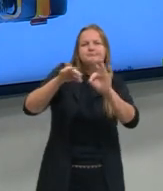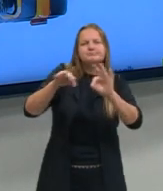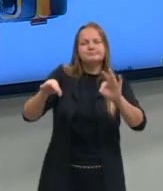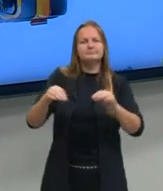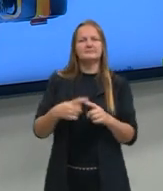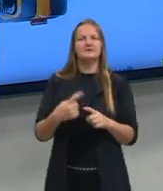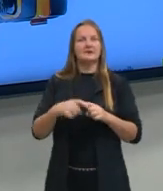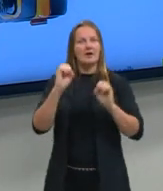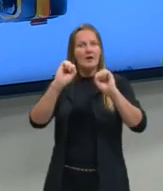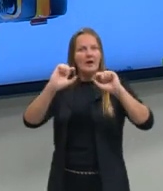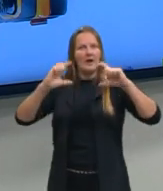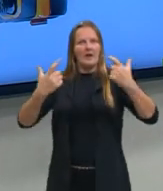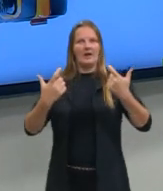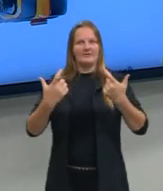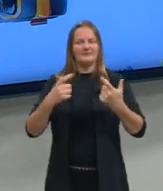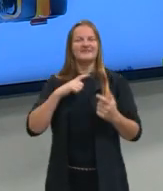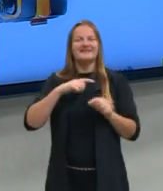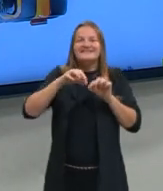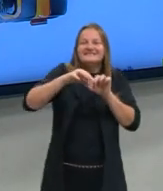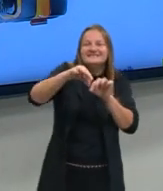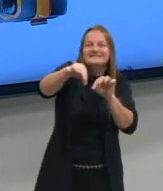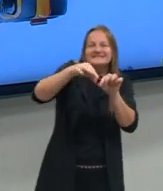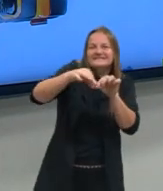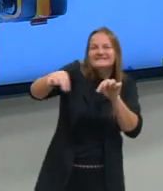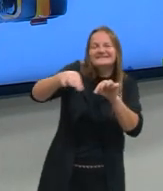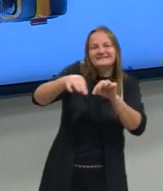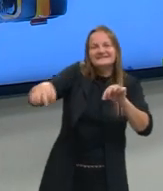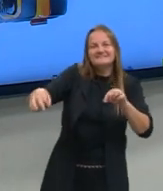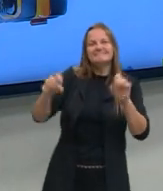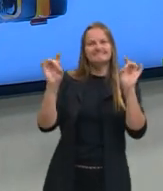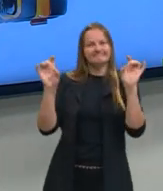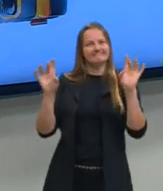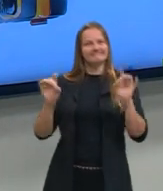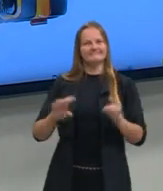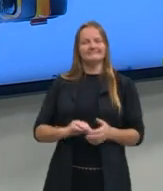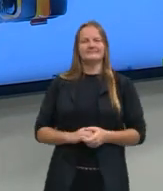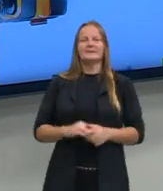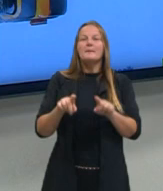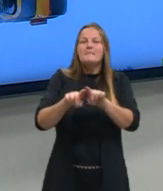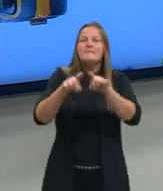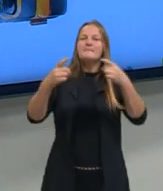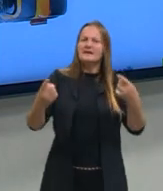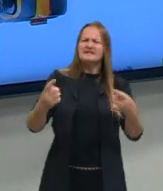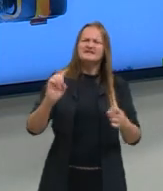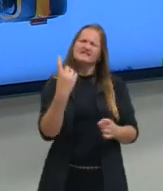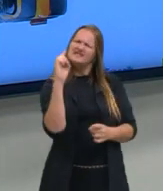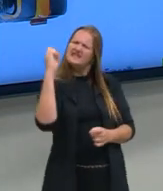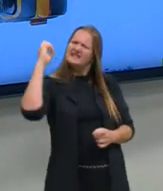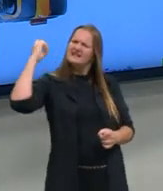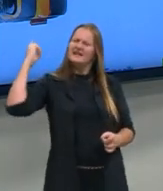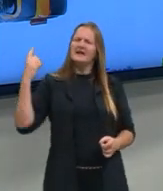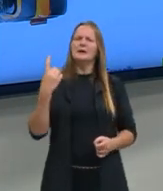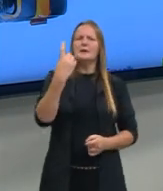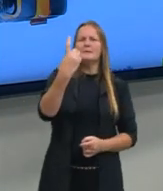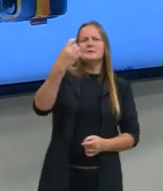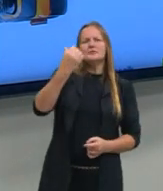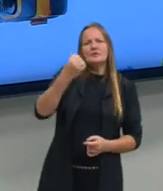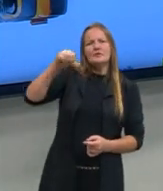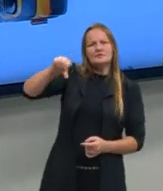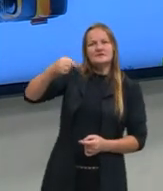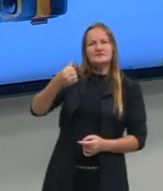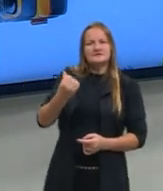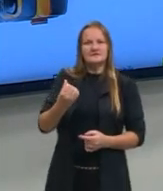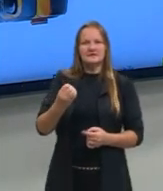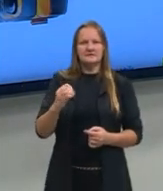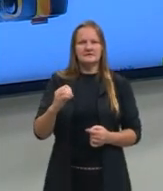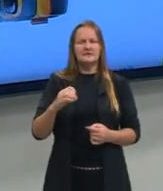claro que a gente está falando de comprimento especificamente É mas lá em 1960 Então